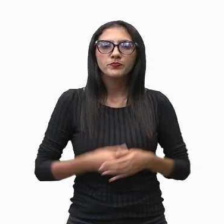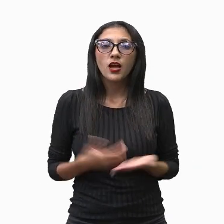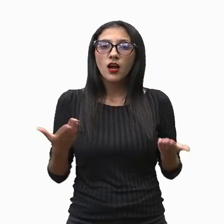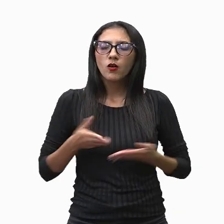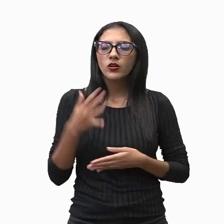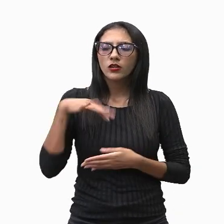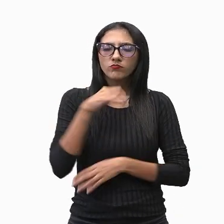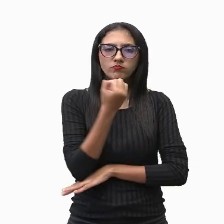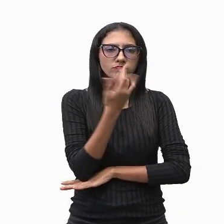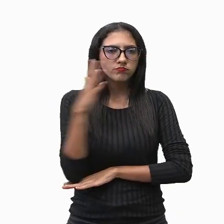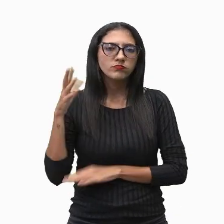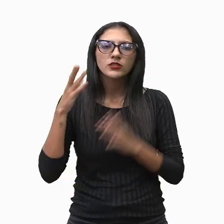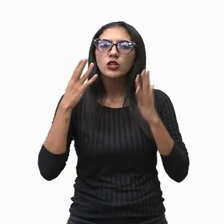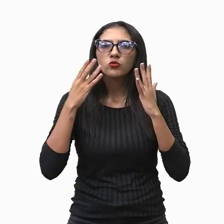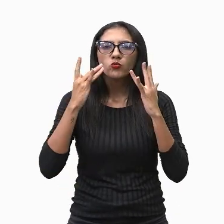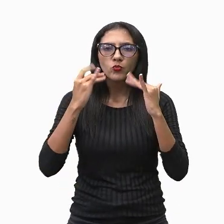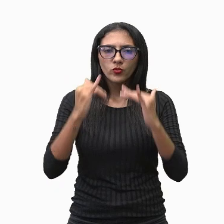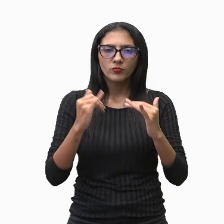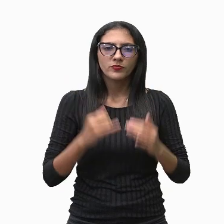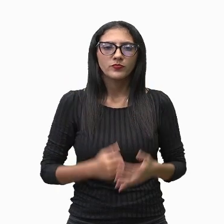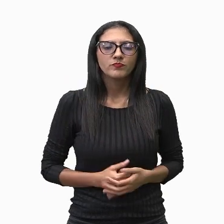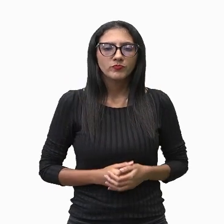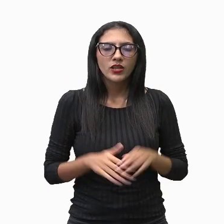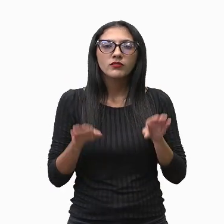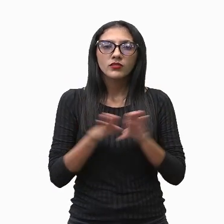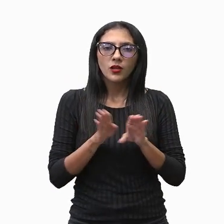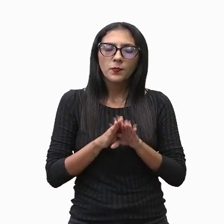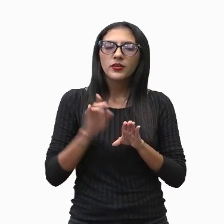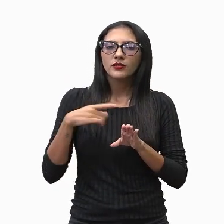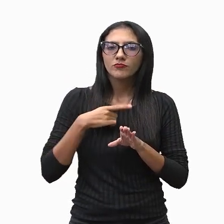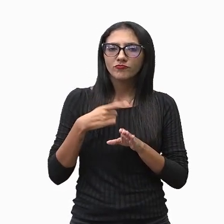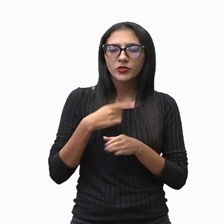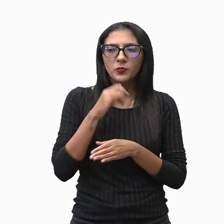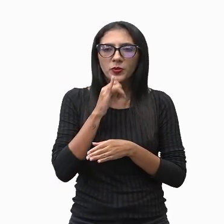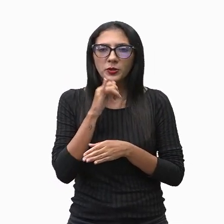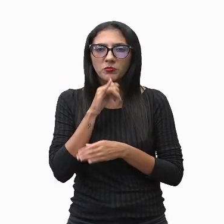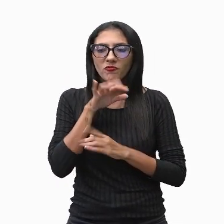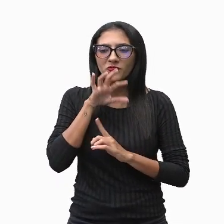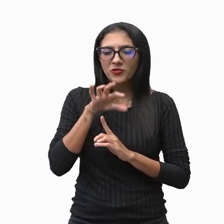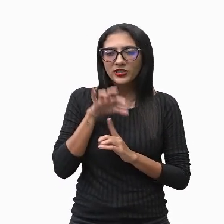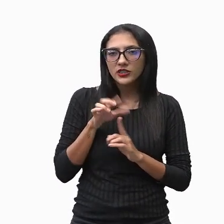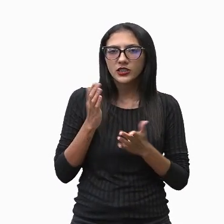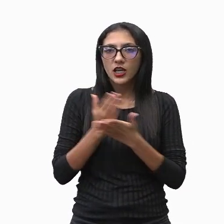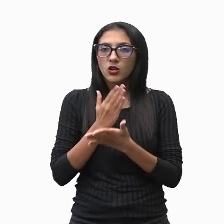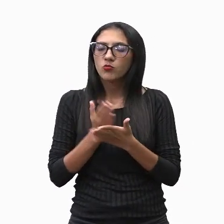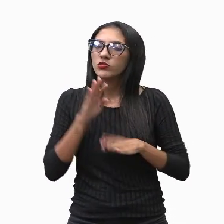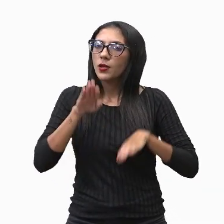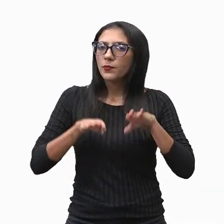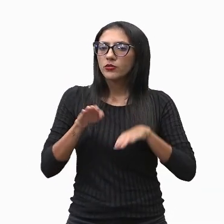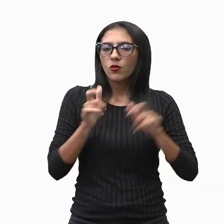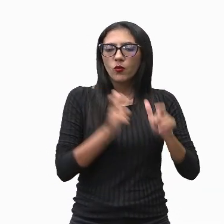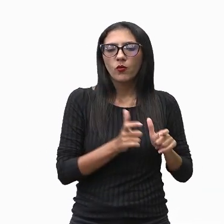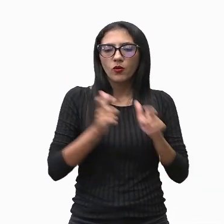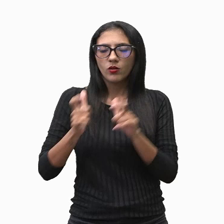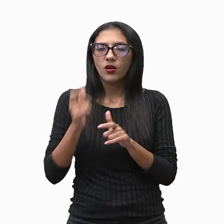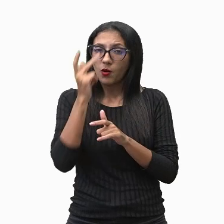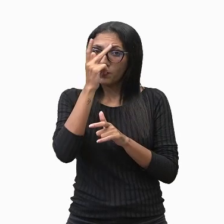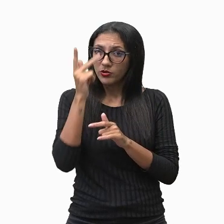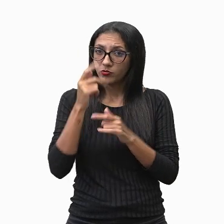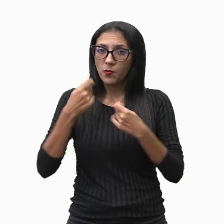Então, fatores naturais também obrigam em determinadas situações que pessoas se mudem de